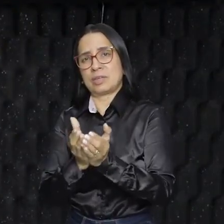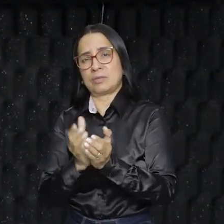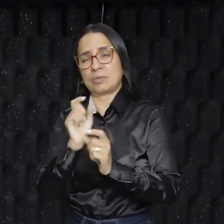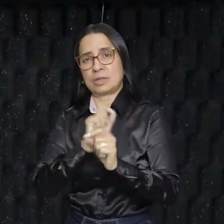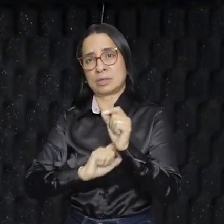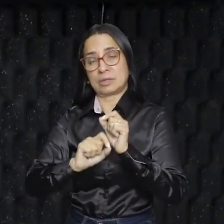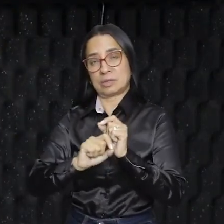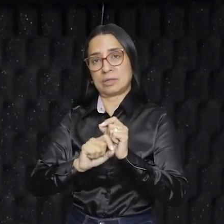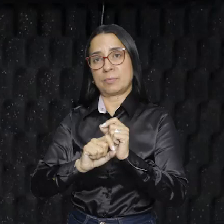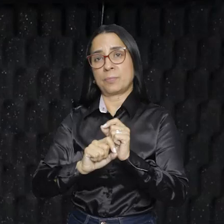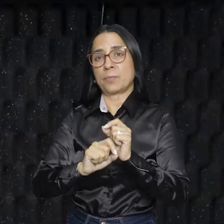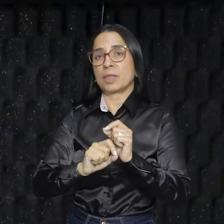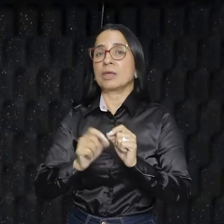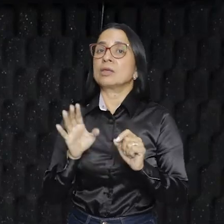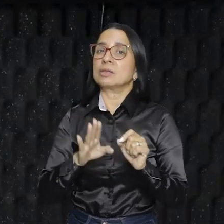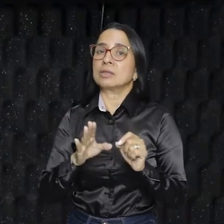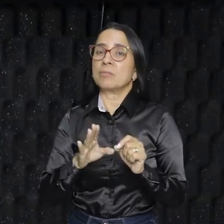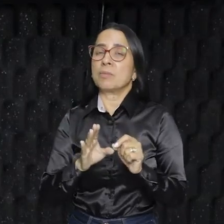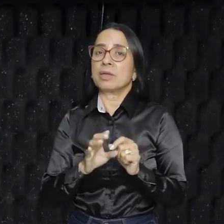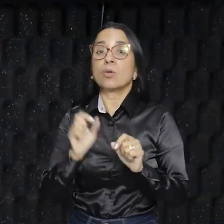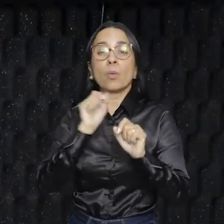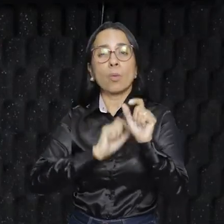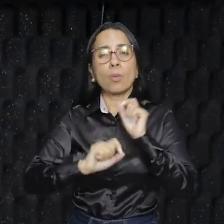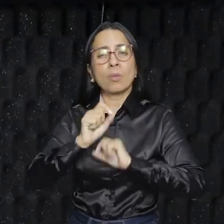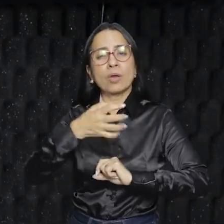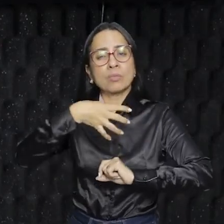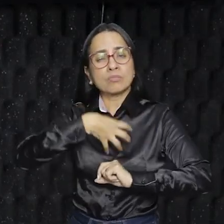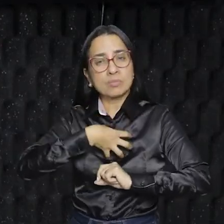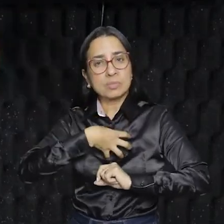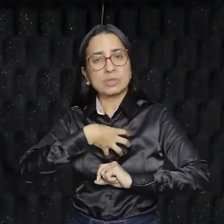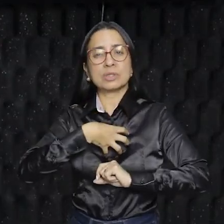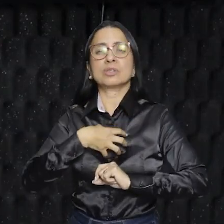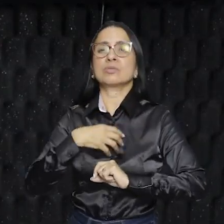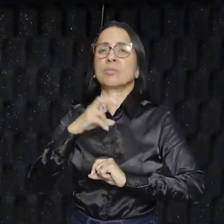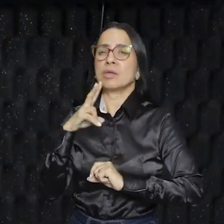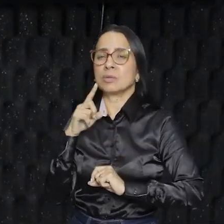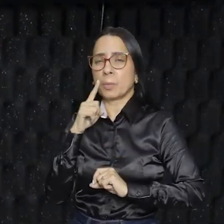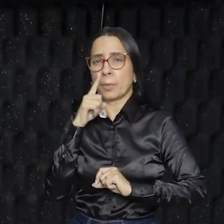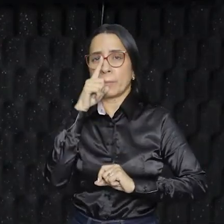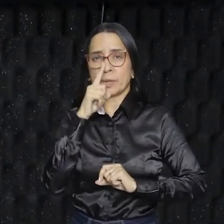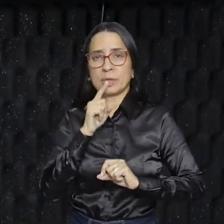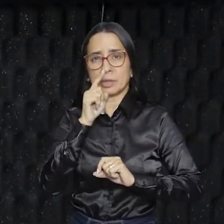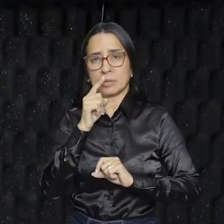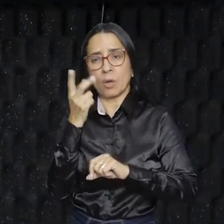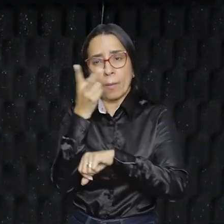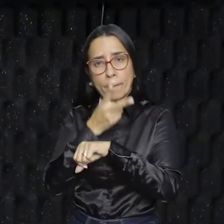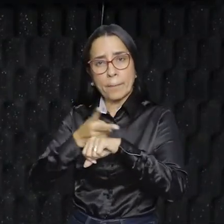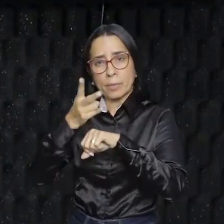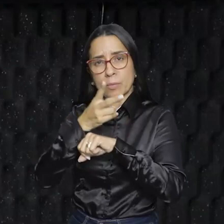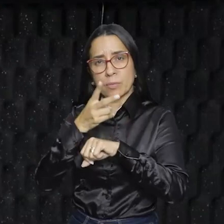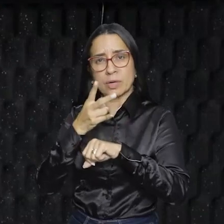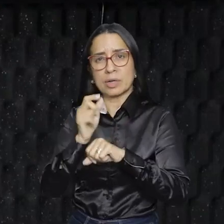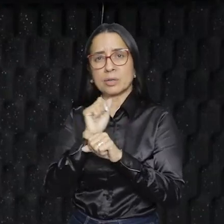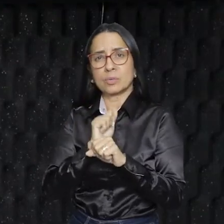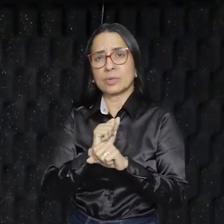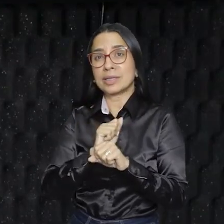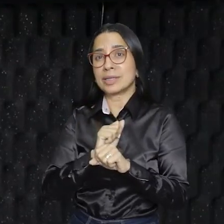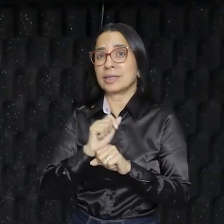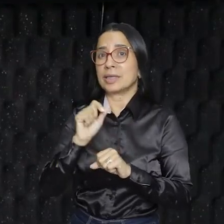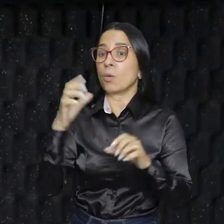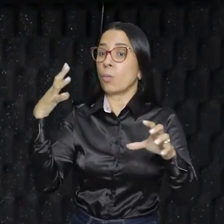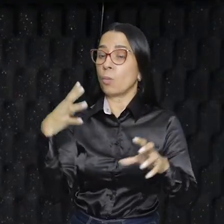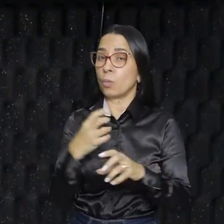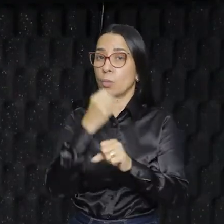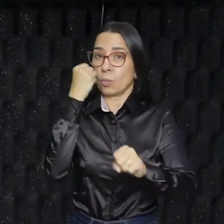aventureiro, buscando o lucro, buscando a fé, buscando a visibilidade e até